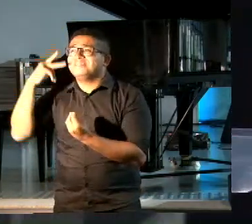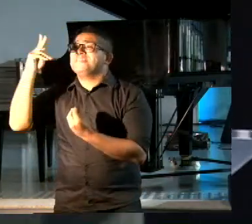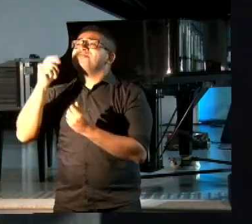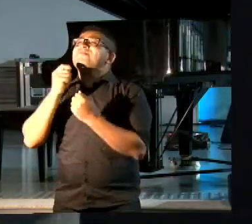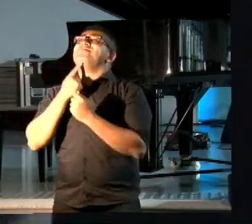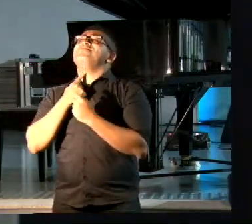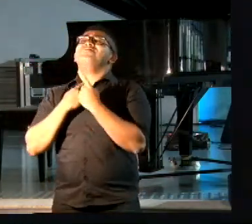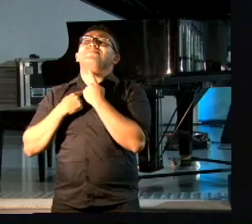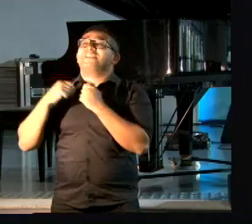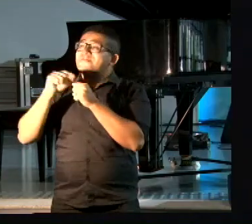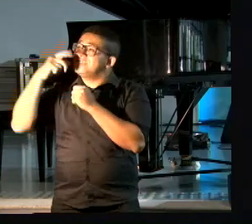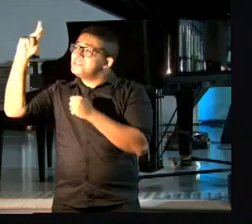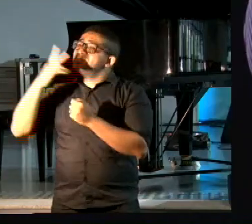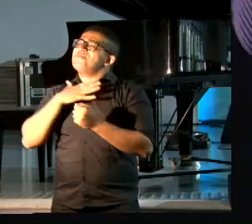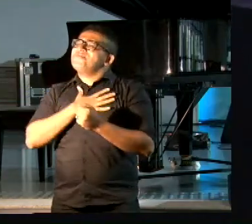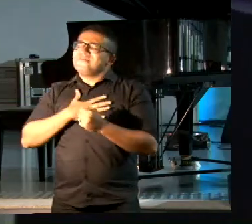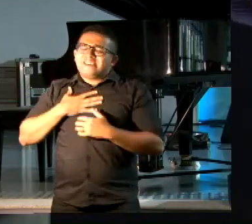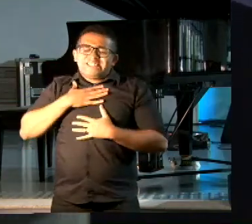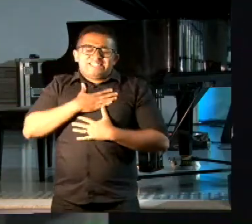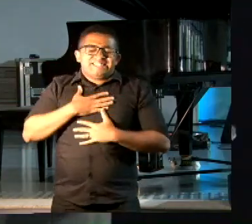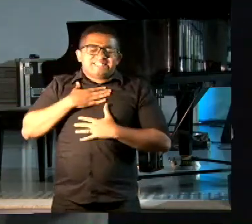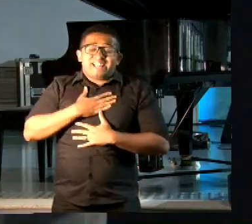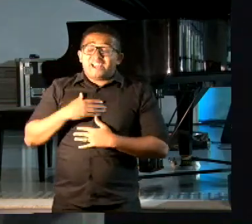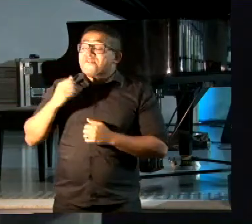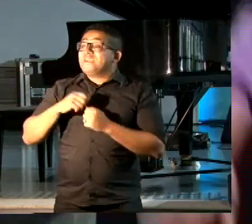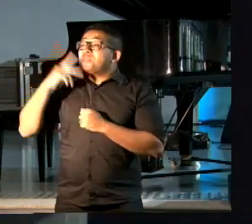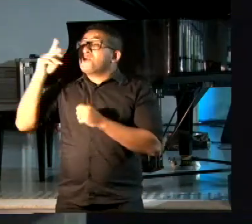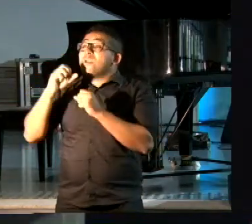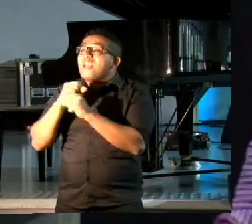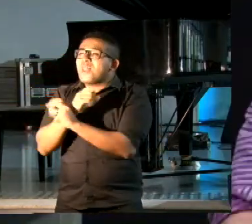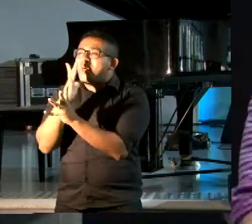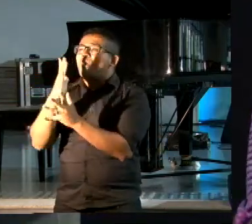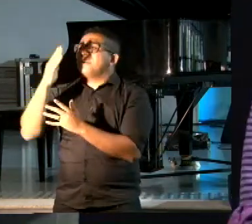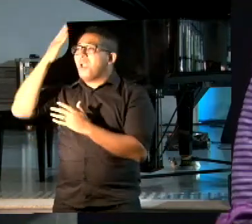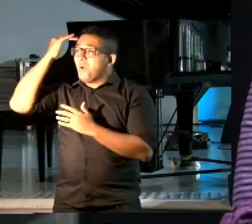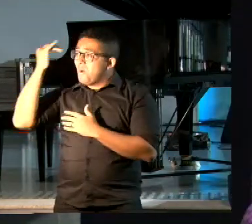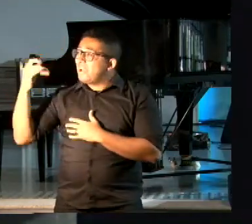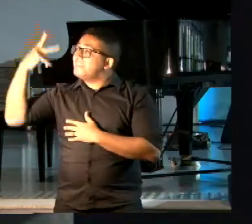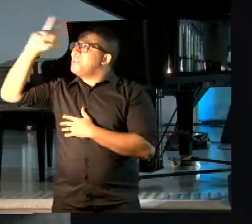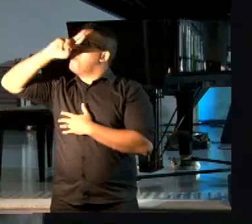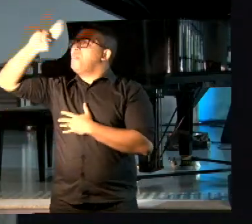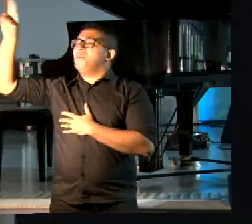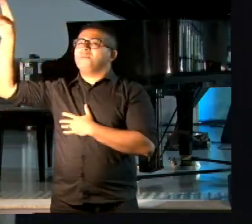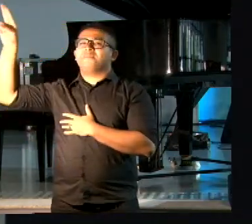agradar. Viver para a tua glória, para honrar o teu nome.